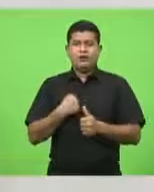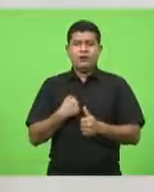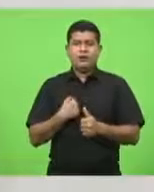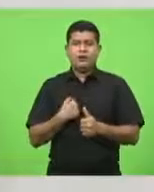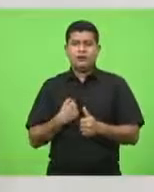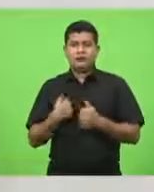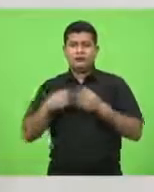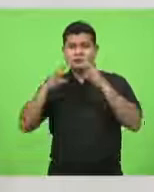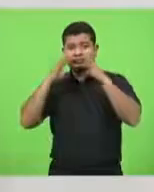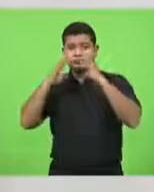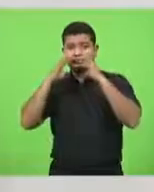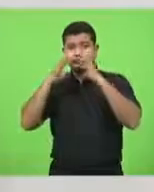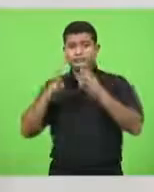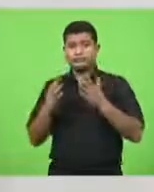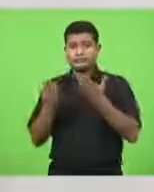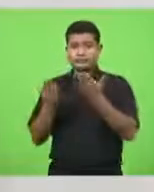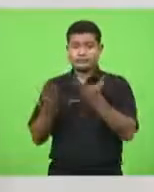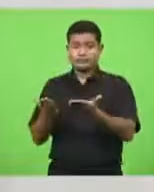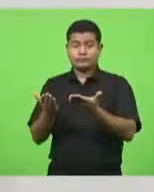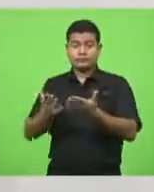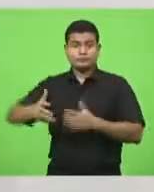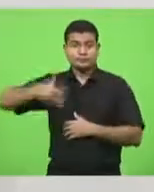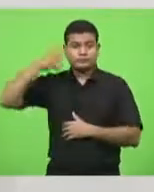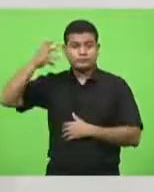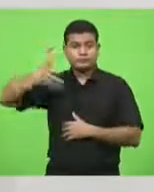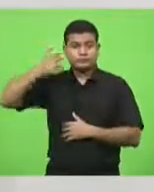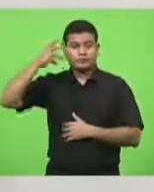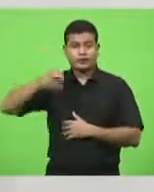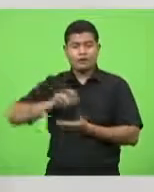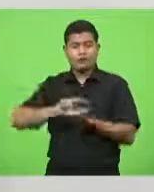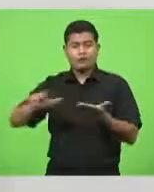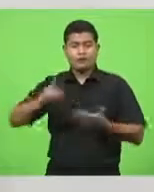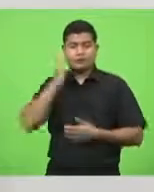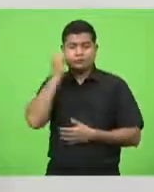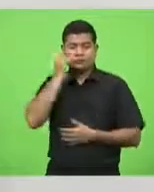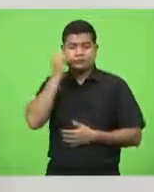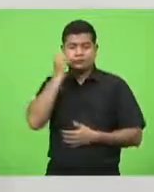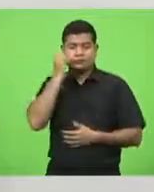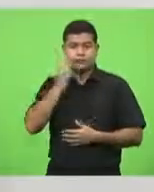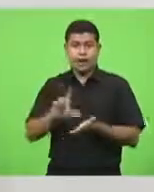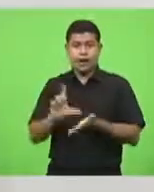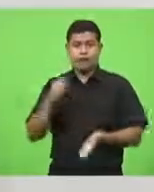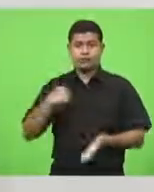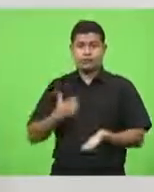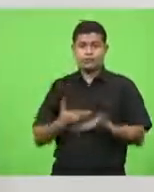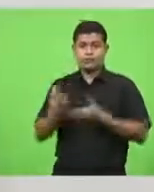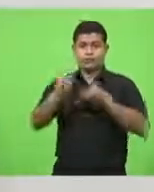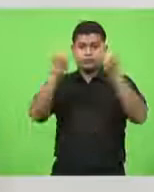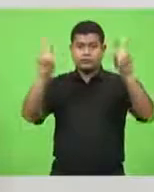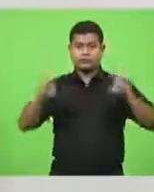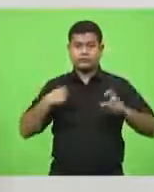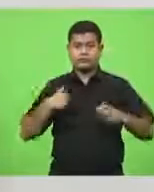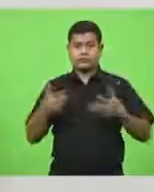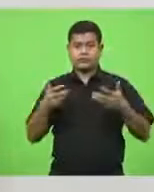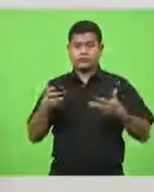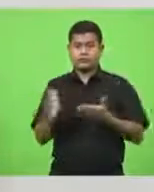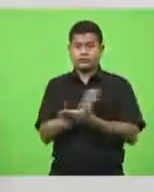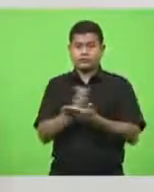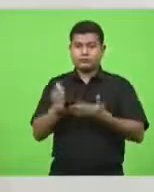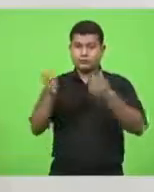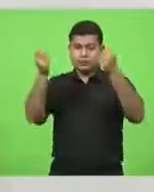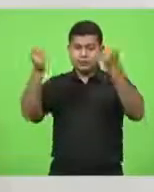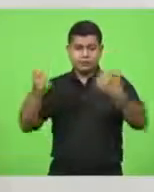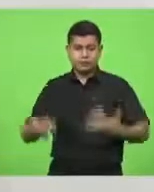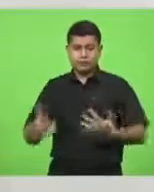ouvi atentamente a manifestação de vários deputados. Antes de eu entrar no meu tema, quero falar sobre alguns. Primeiramente, eu